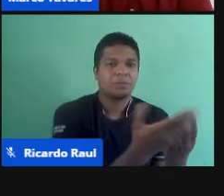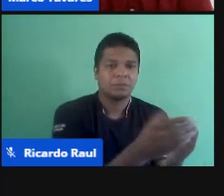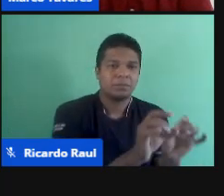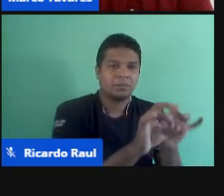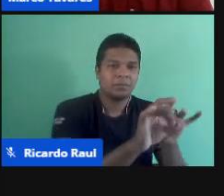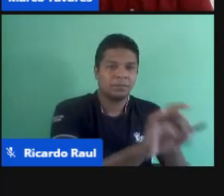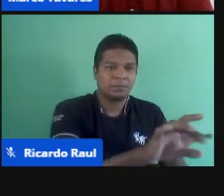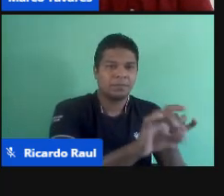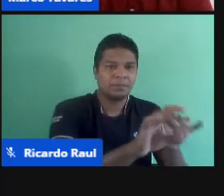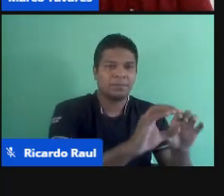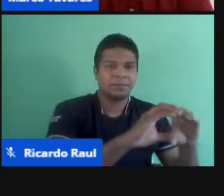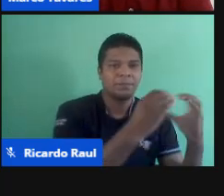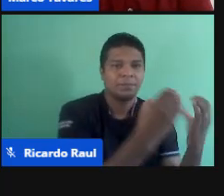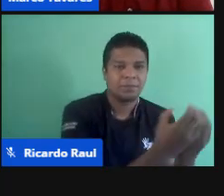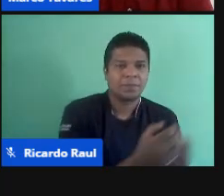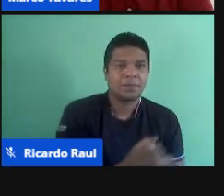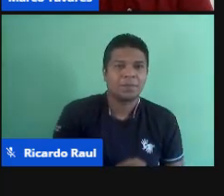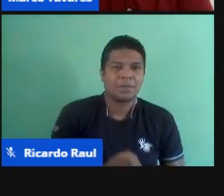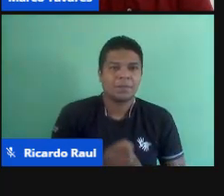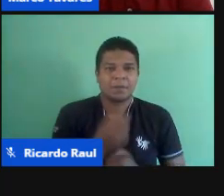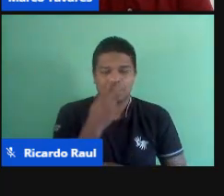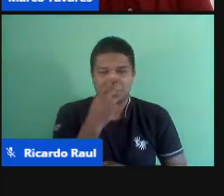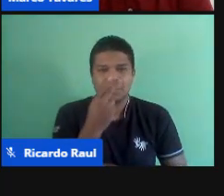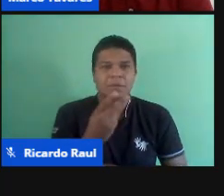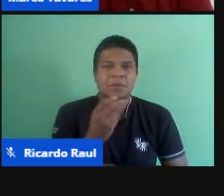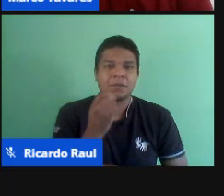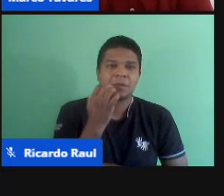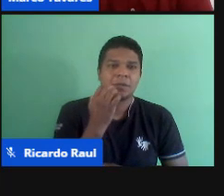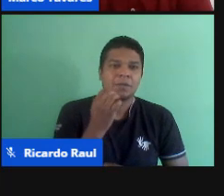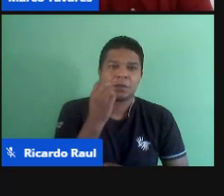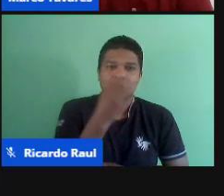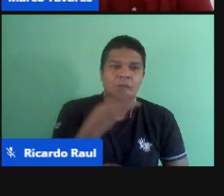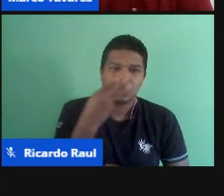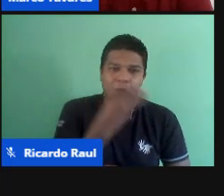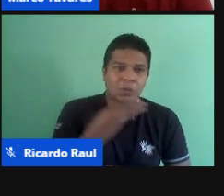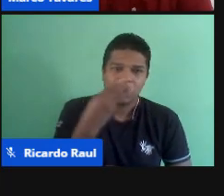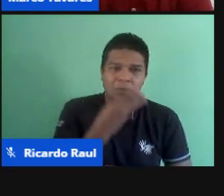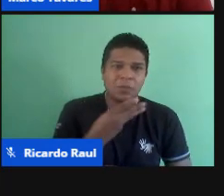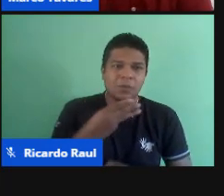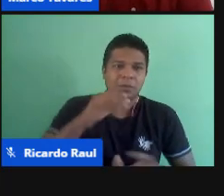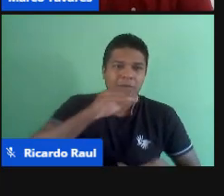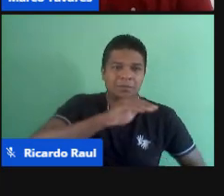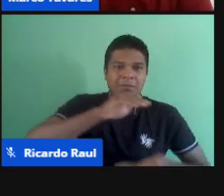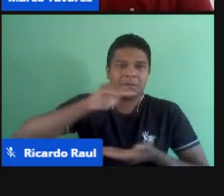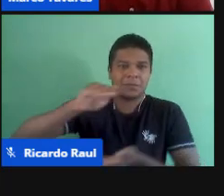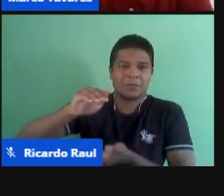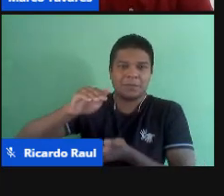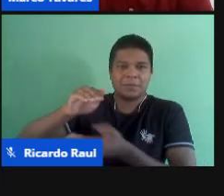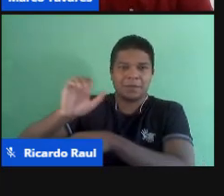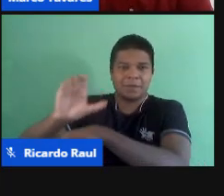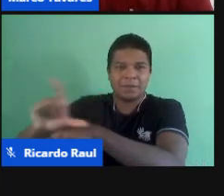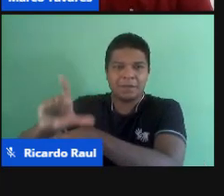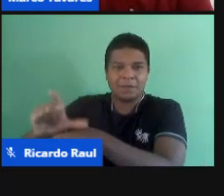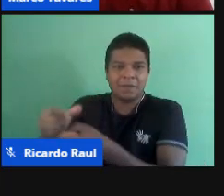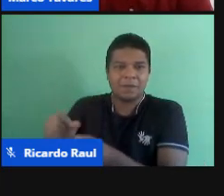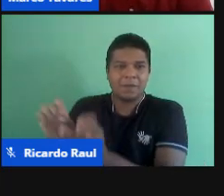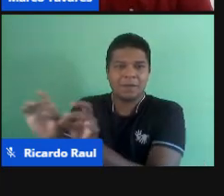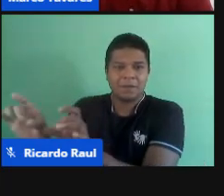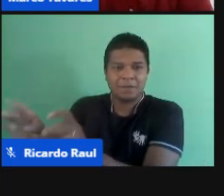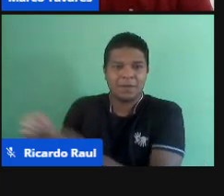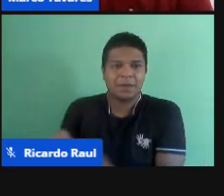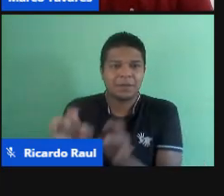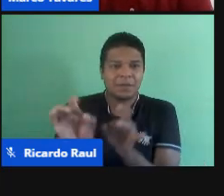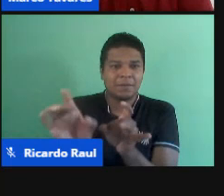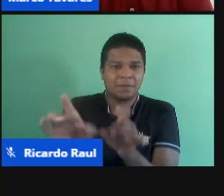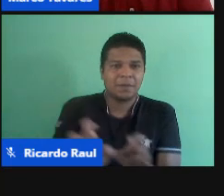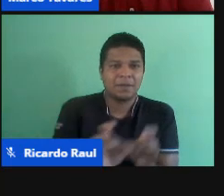um saco de açúcar, né? Que a gente produz lá, busca lá e depois vai vendendo no mercado, mercado, mercado. Então esse era o jogador de futebol.